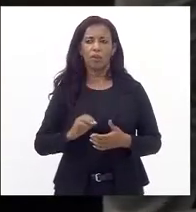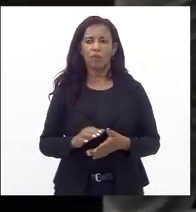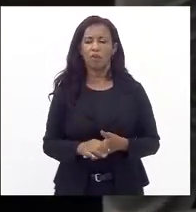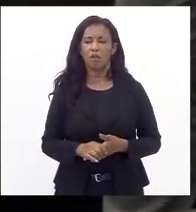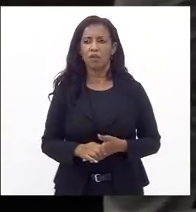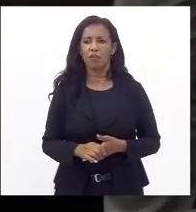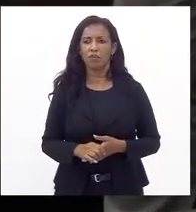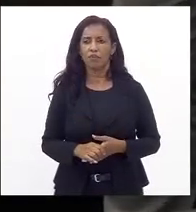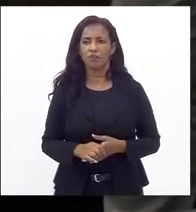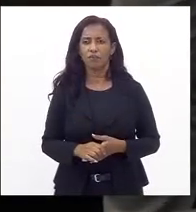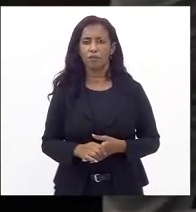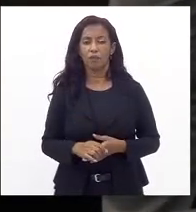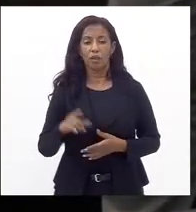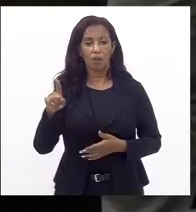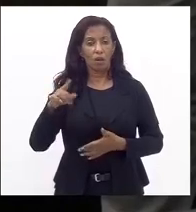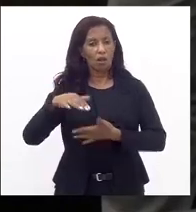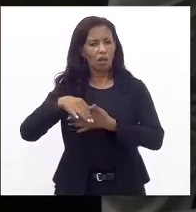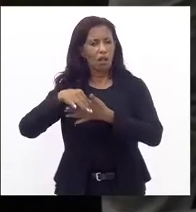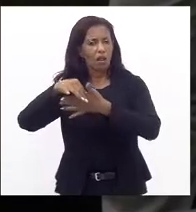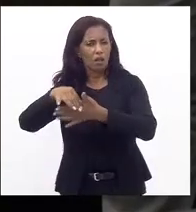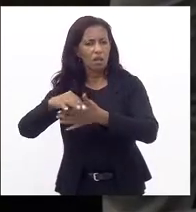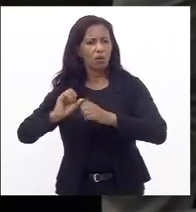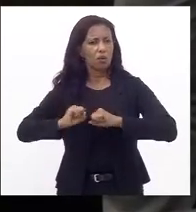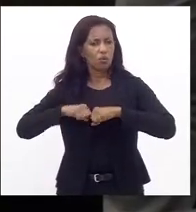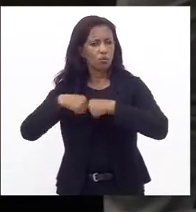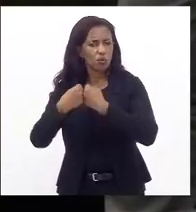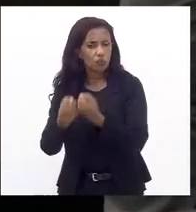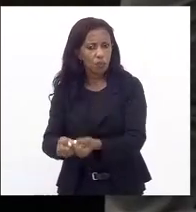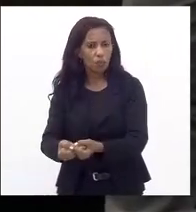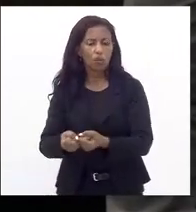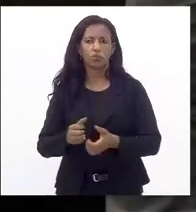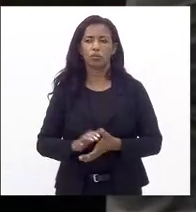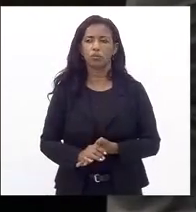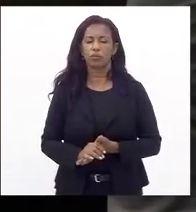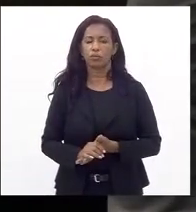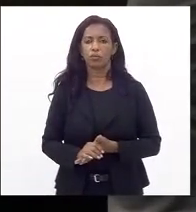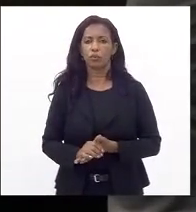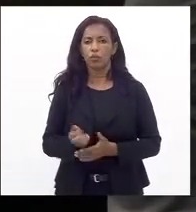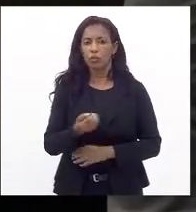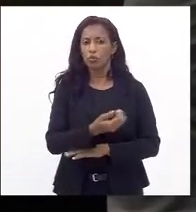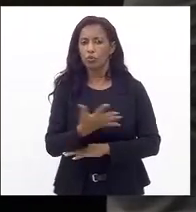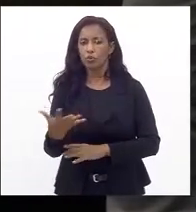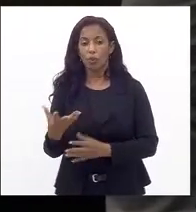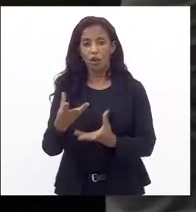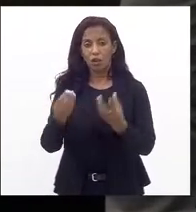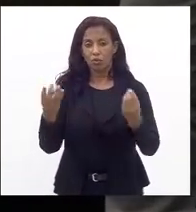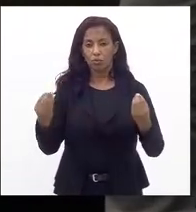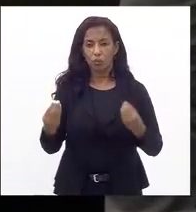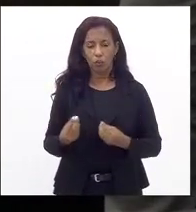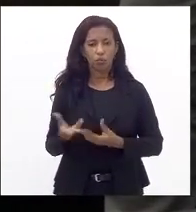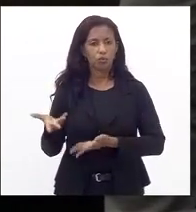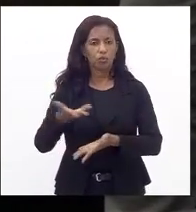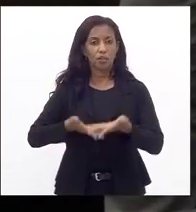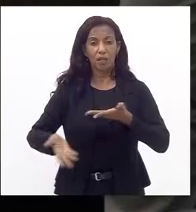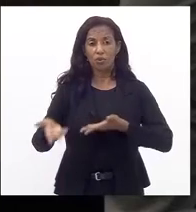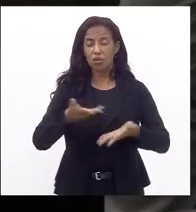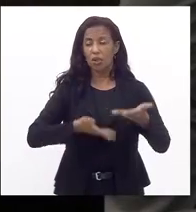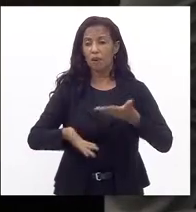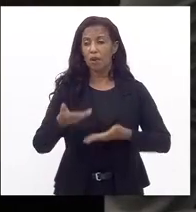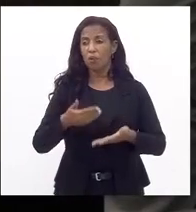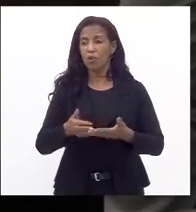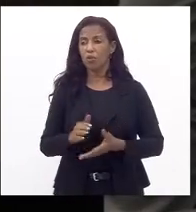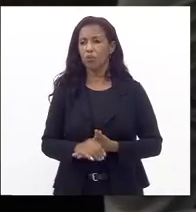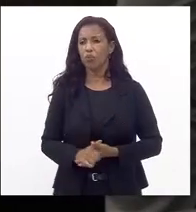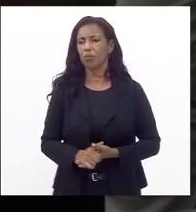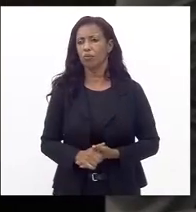vossa excelência liderou um esforço imenso dos quais muitos participaram Não